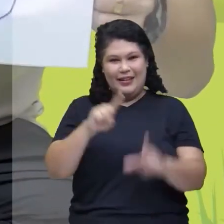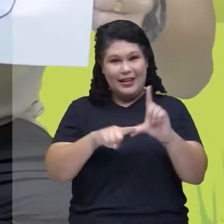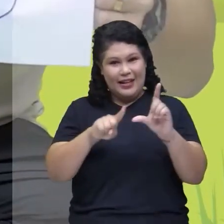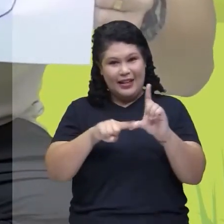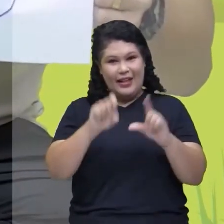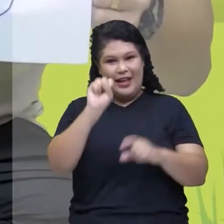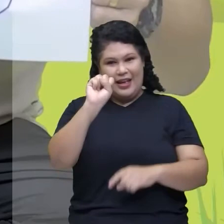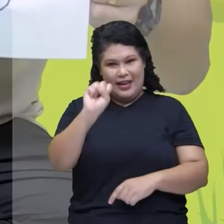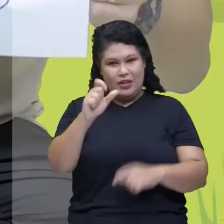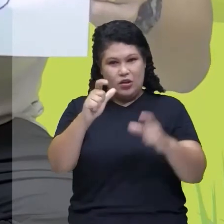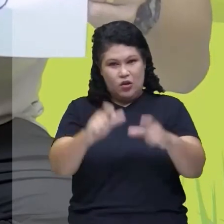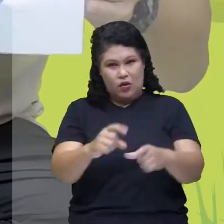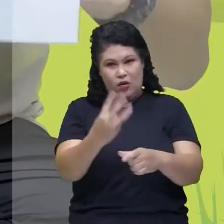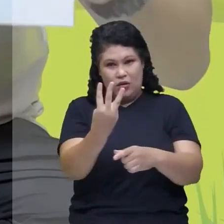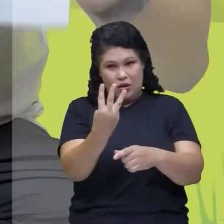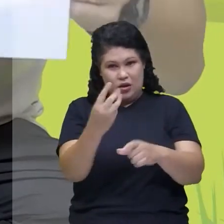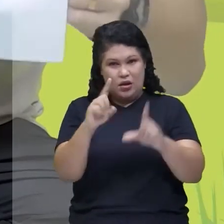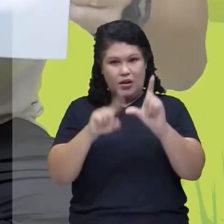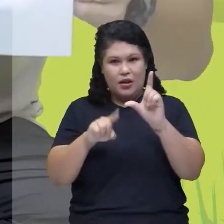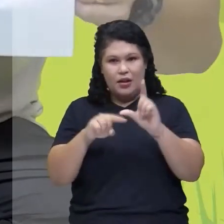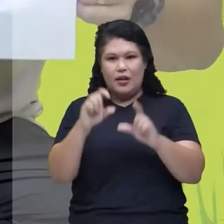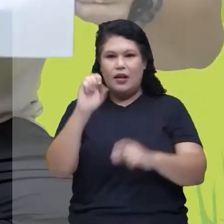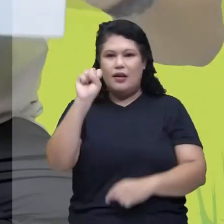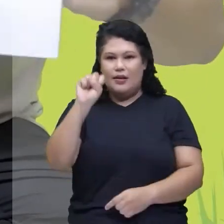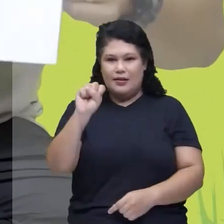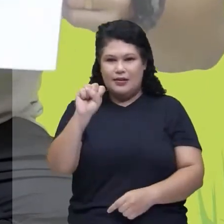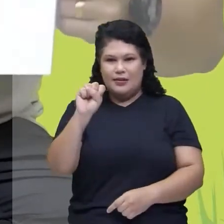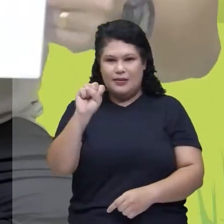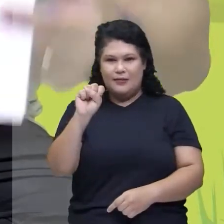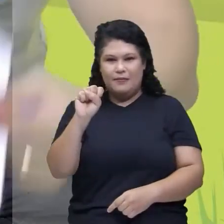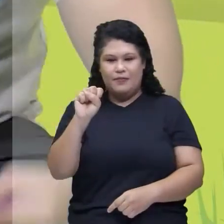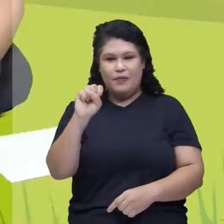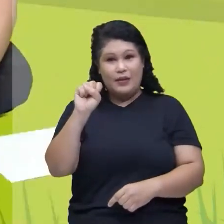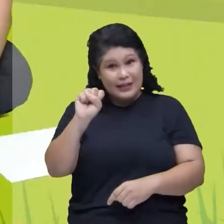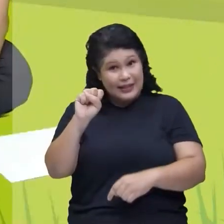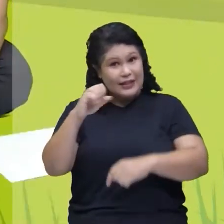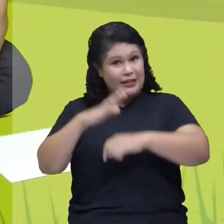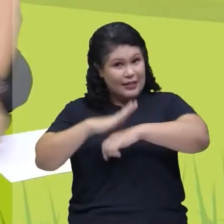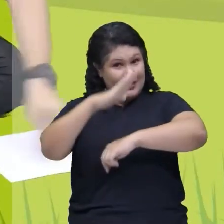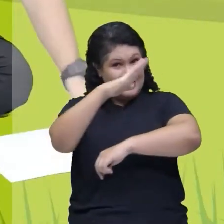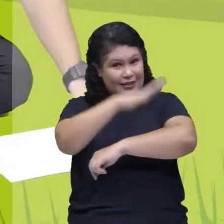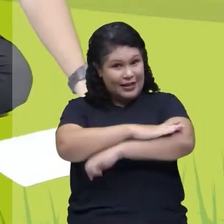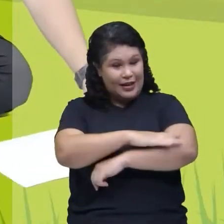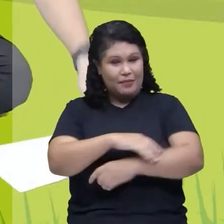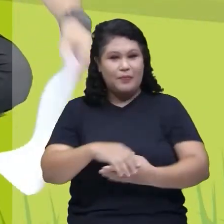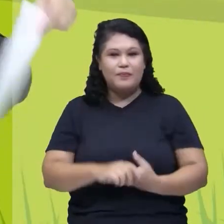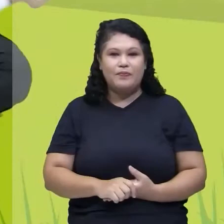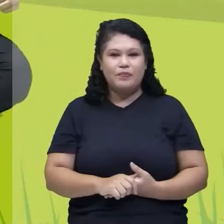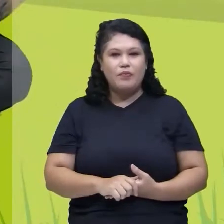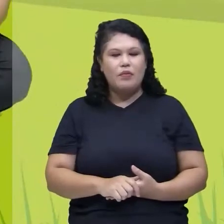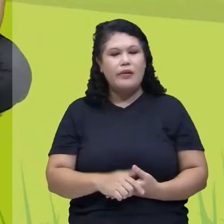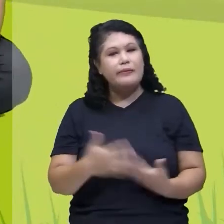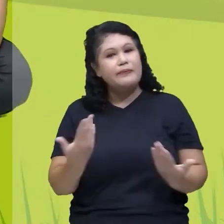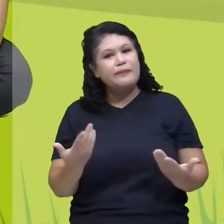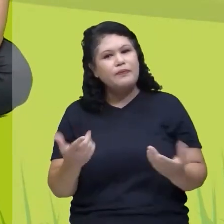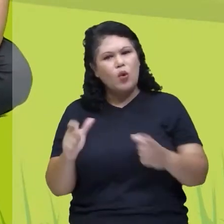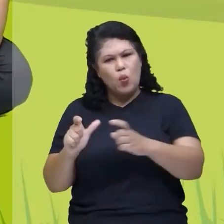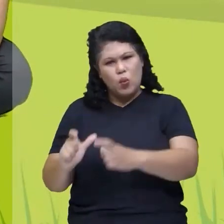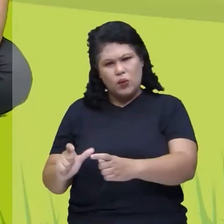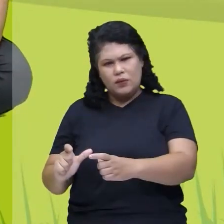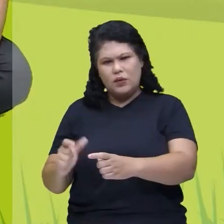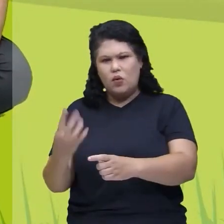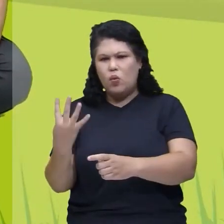número 3, eu fiz a letra S do sapinho. Poxa, muito legal. Na estação